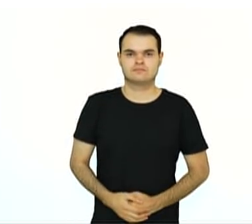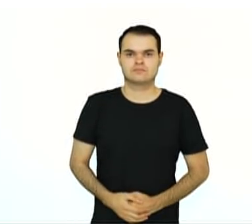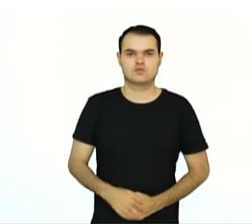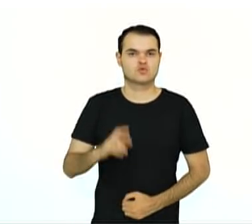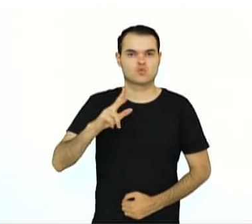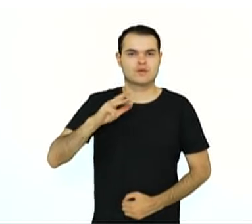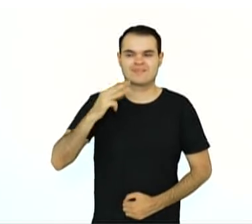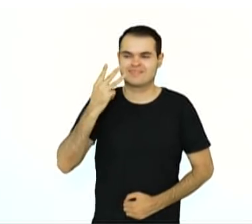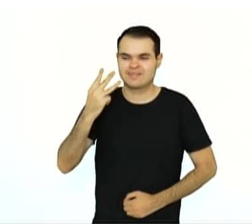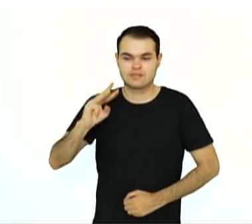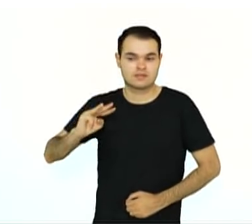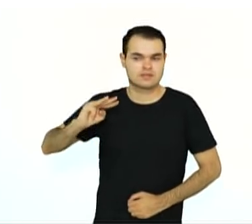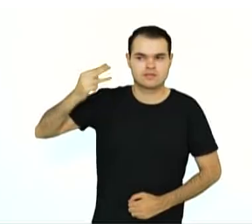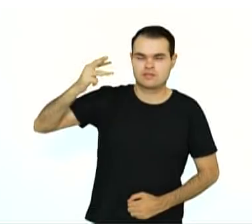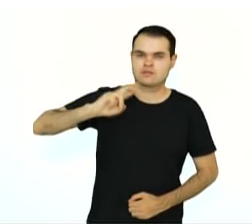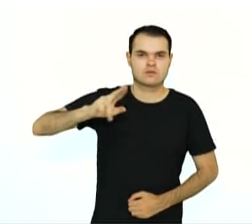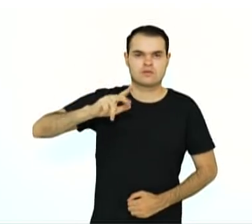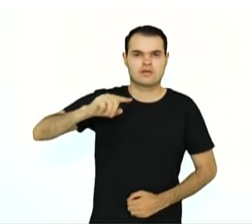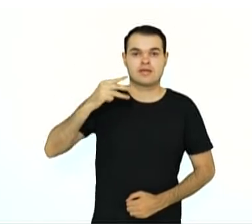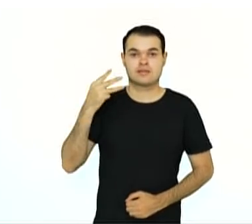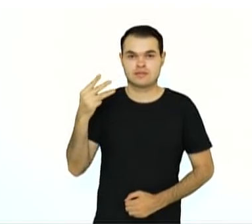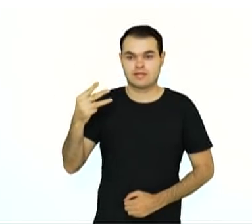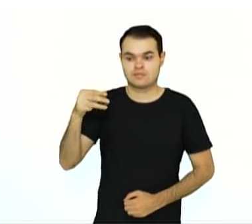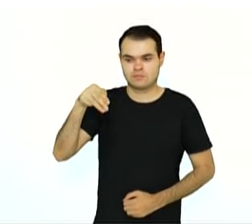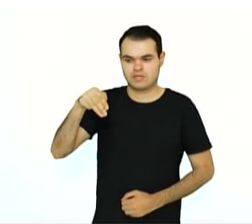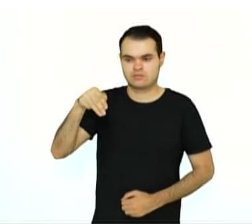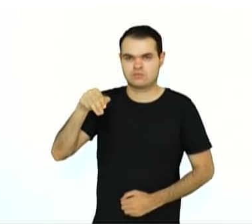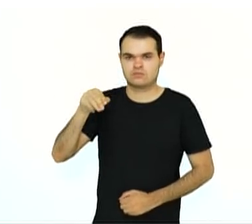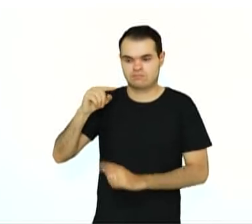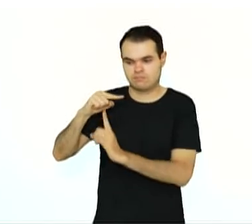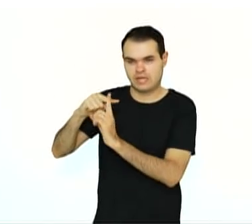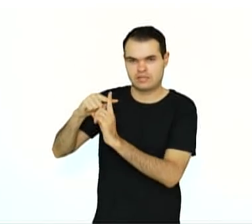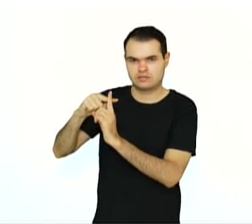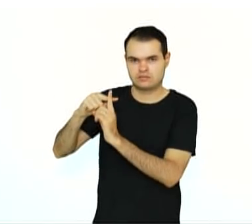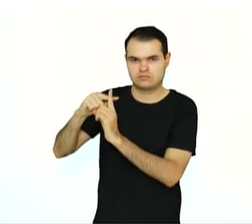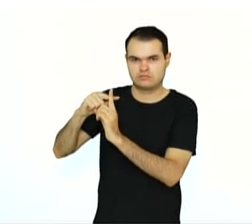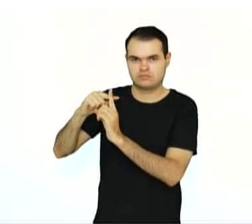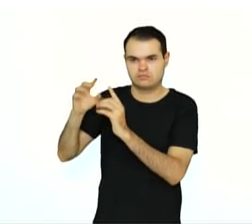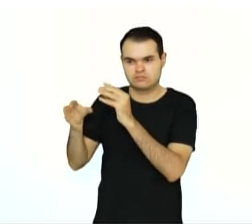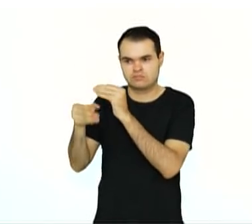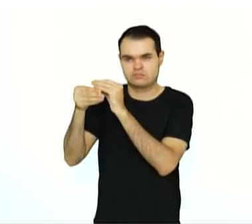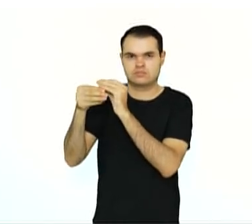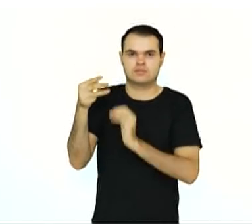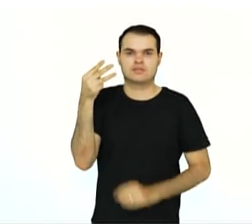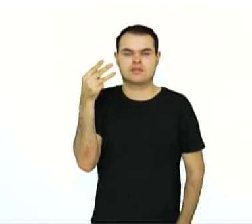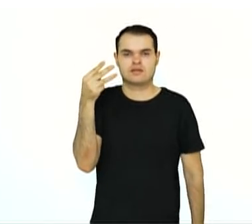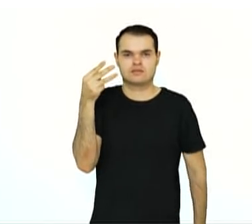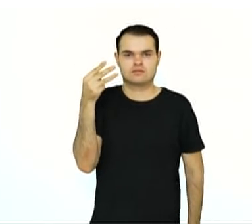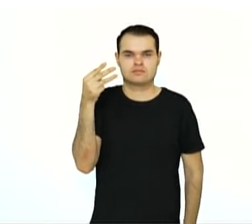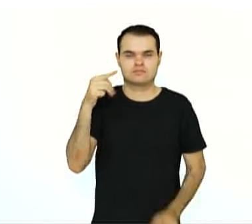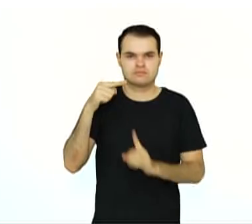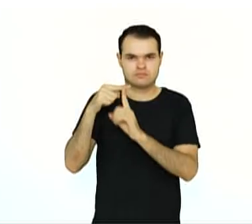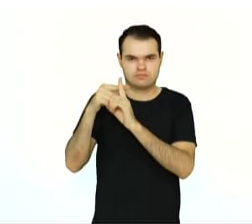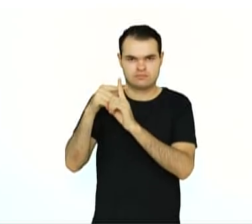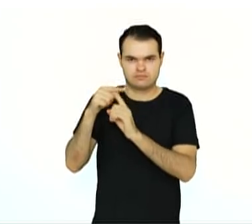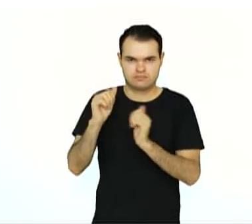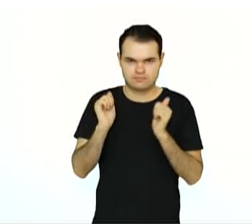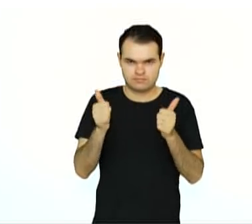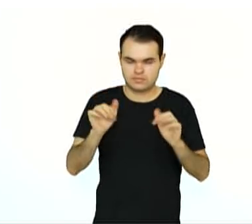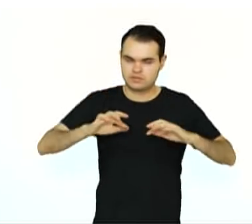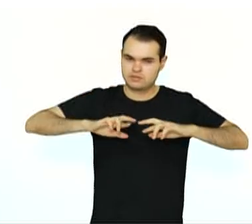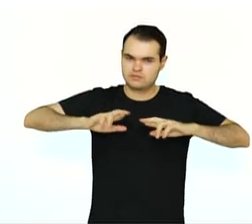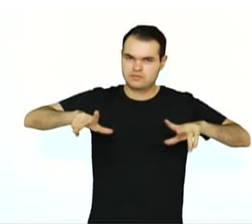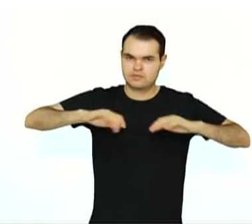3 vezes maior, é 3 metros a mais. Ou seja, excede, tem 3 metros a mais. São situações